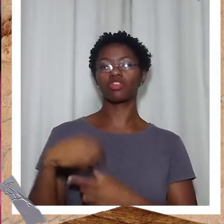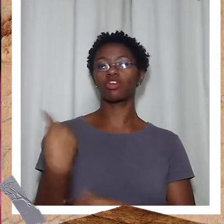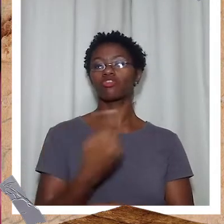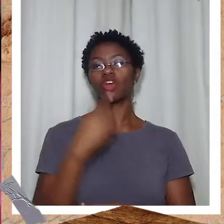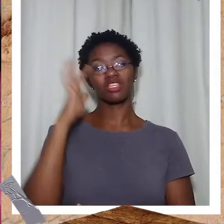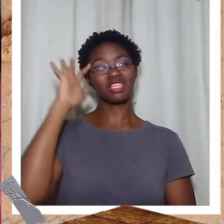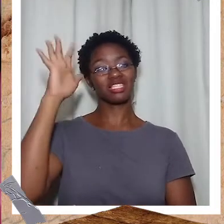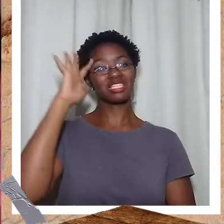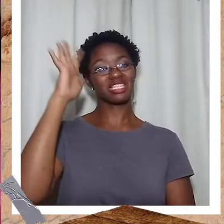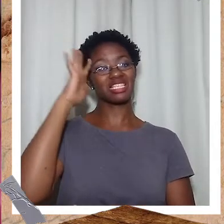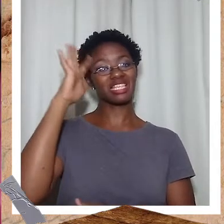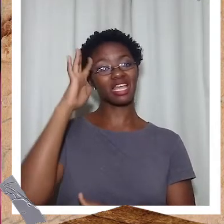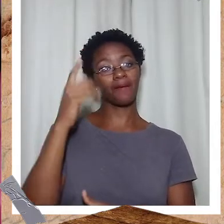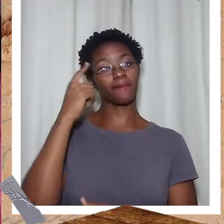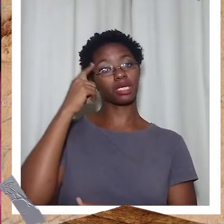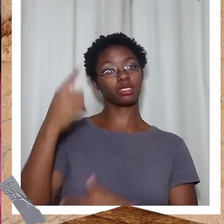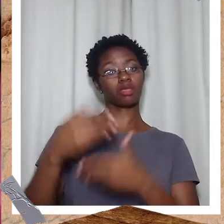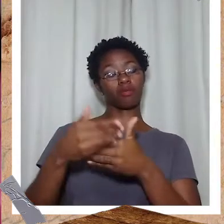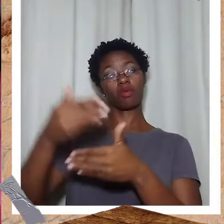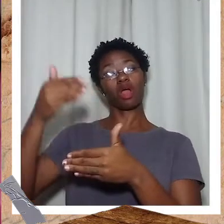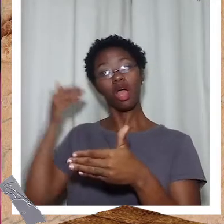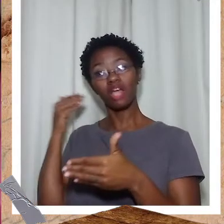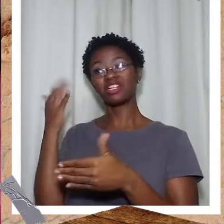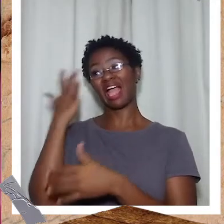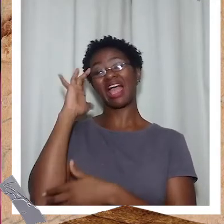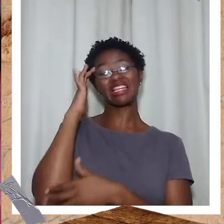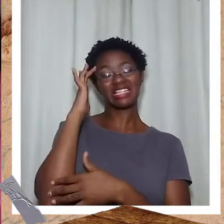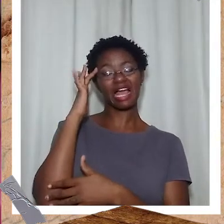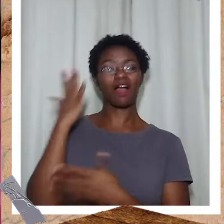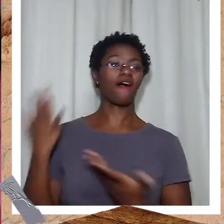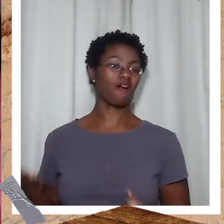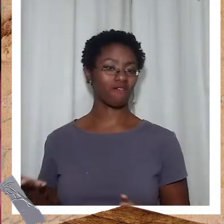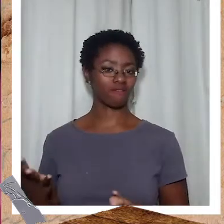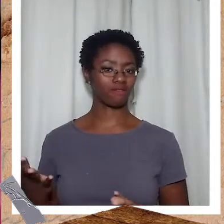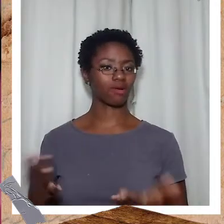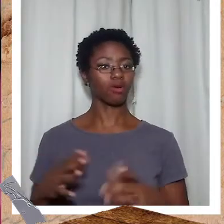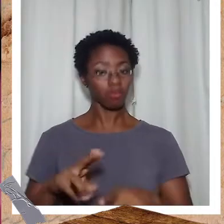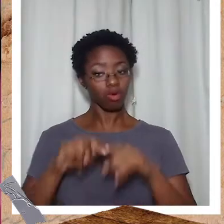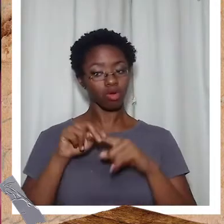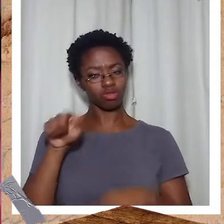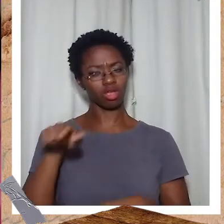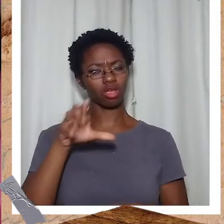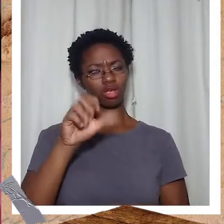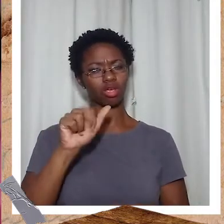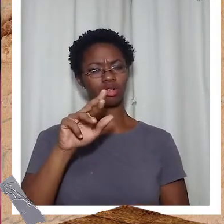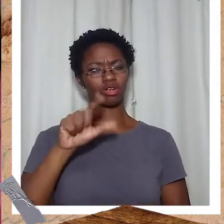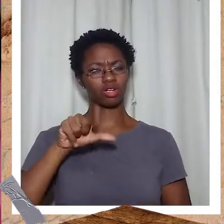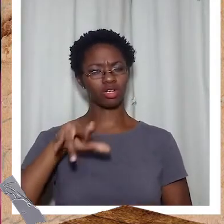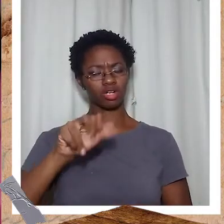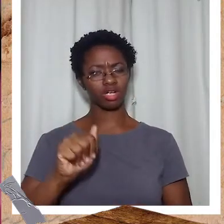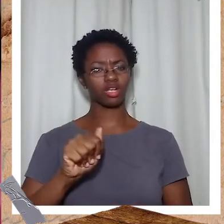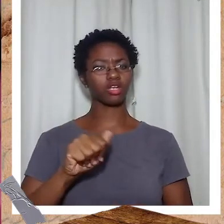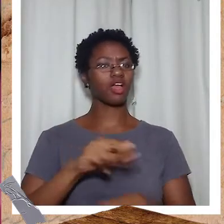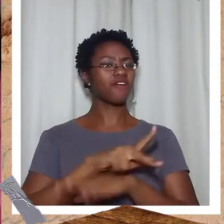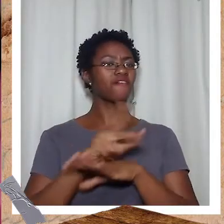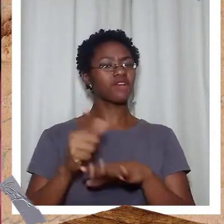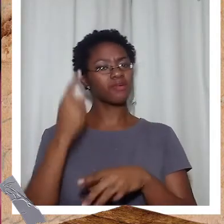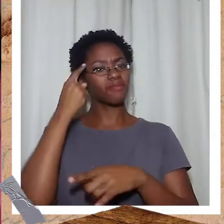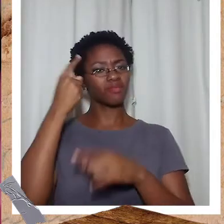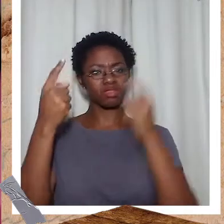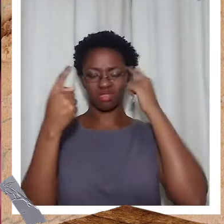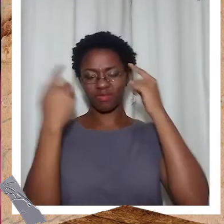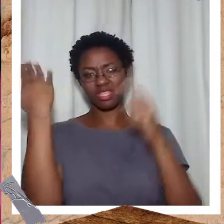ideias pré-estabelecidas do que nós gostaríamos que a Carolina fosse, porque a Carolina é uma pessoa rica de possibilidade,